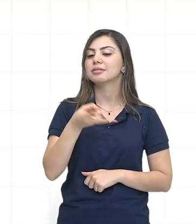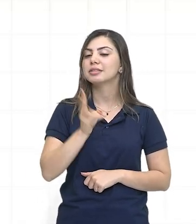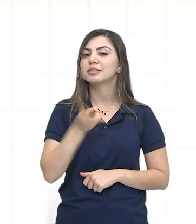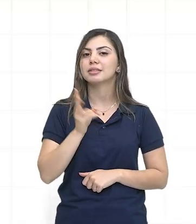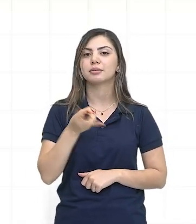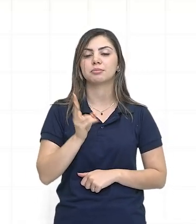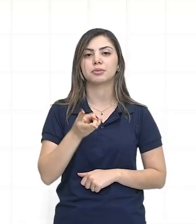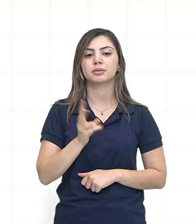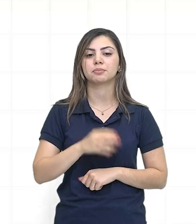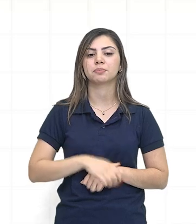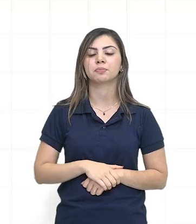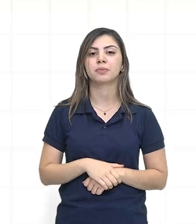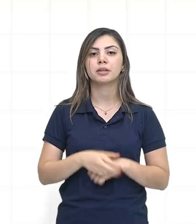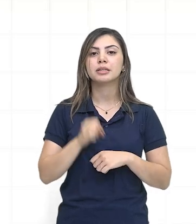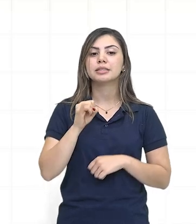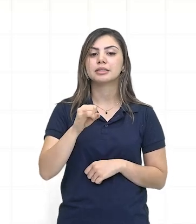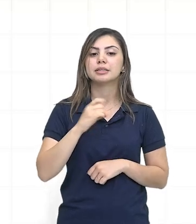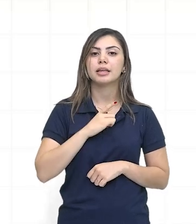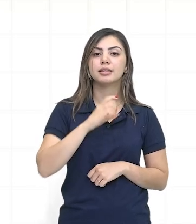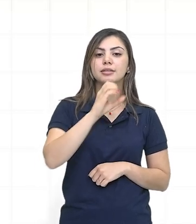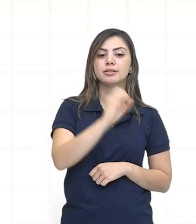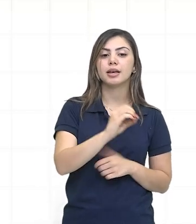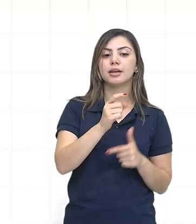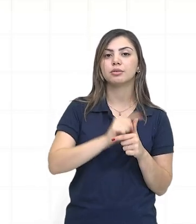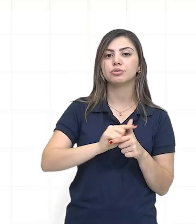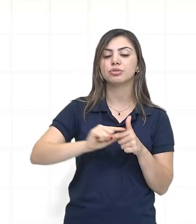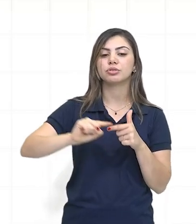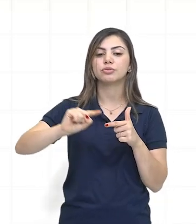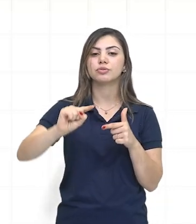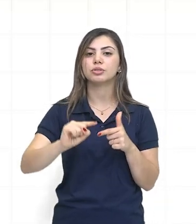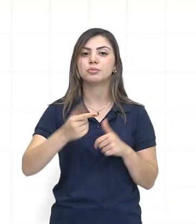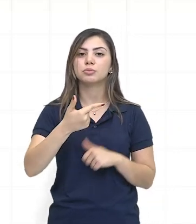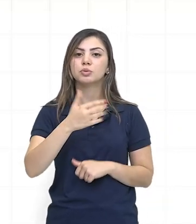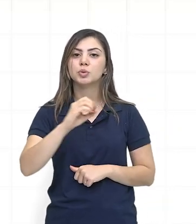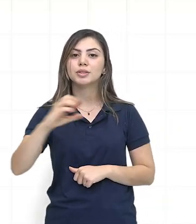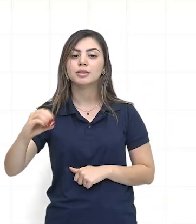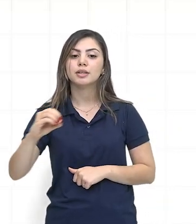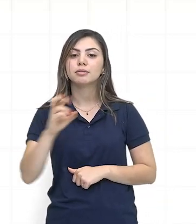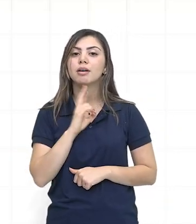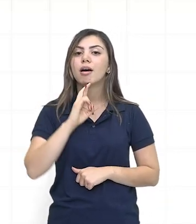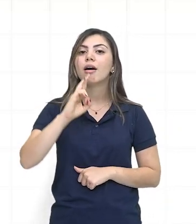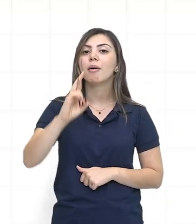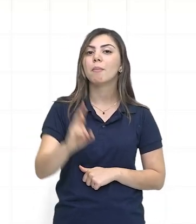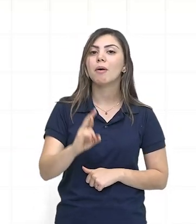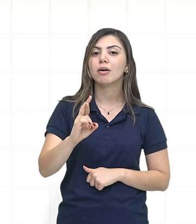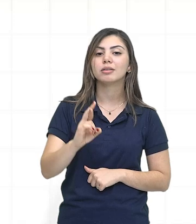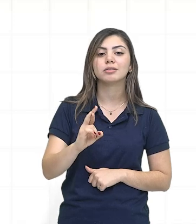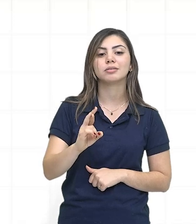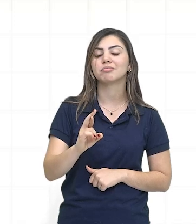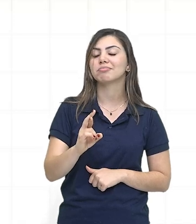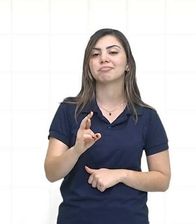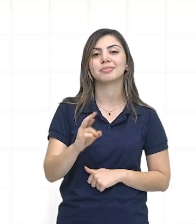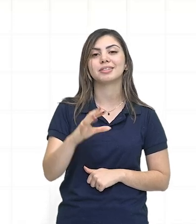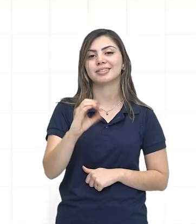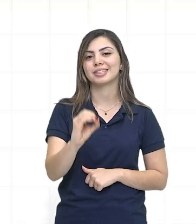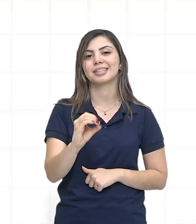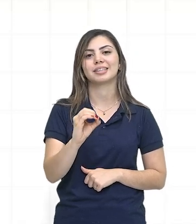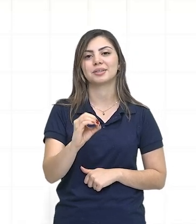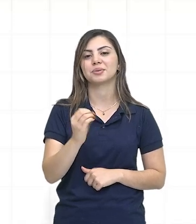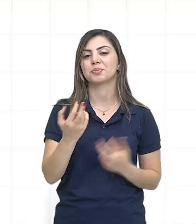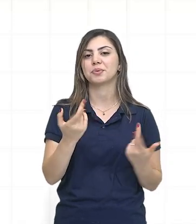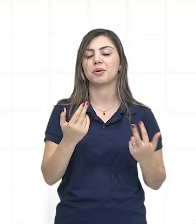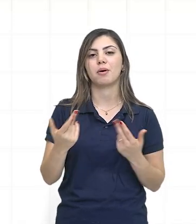0. Se eu pegar o 0 e dividir por 200, o resultado também vai